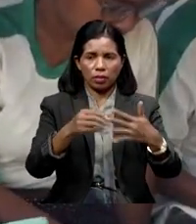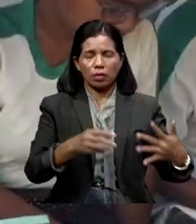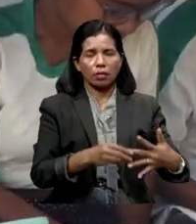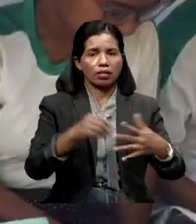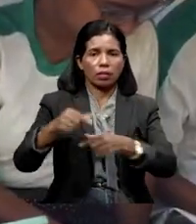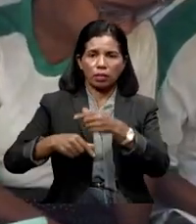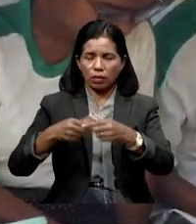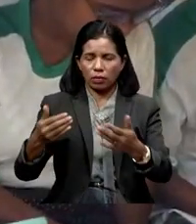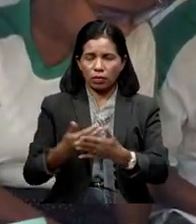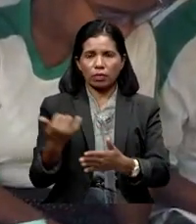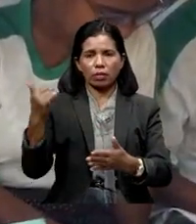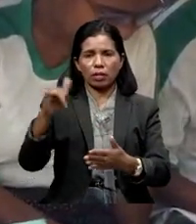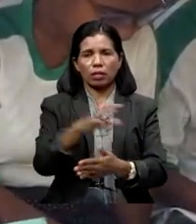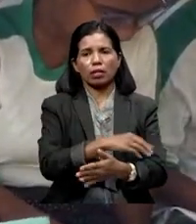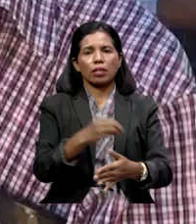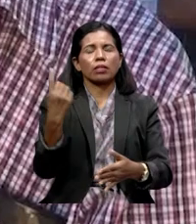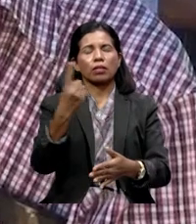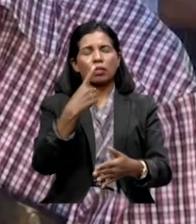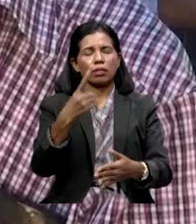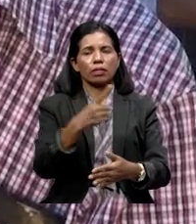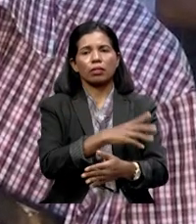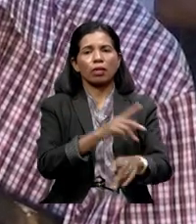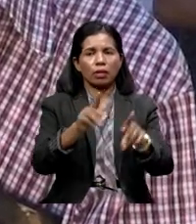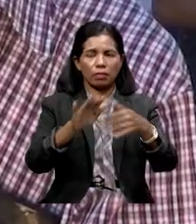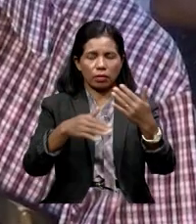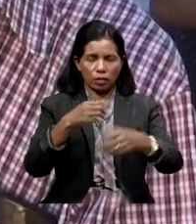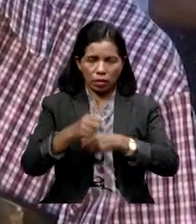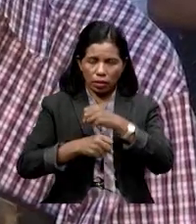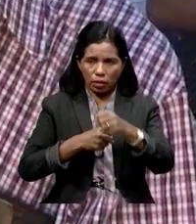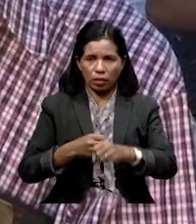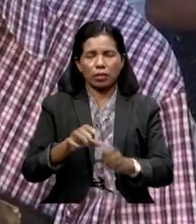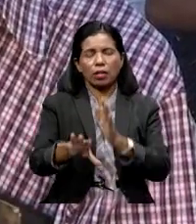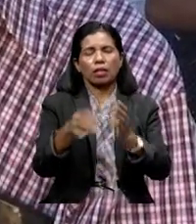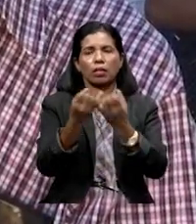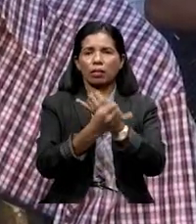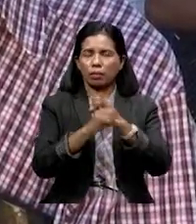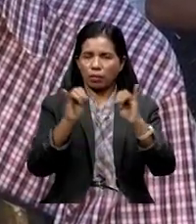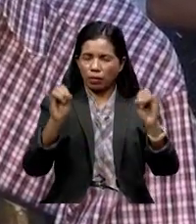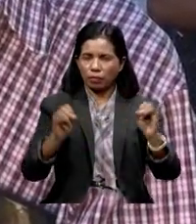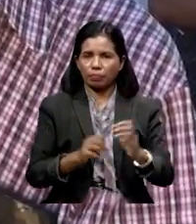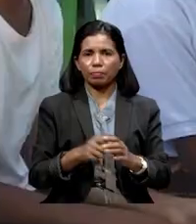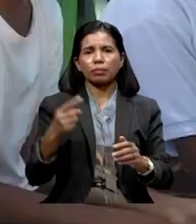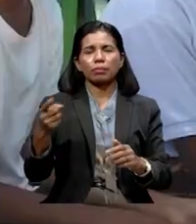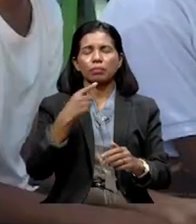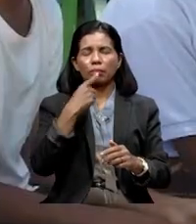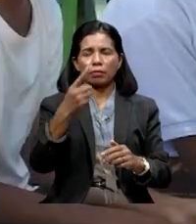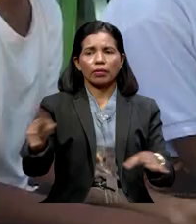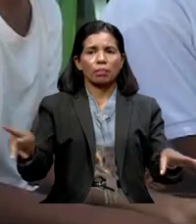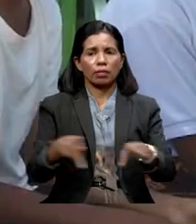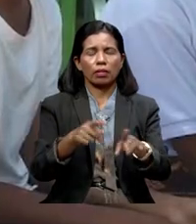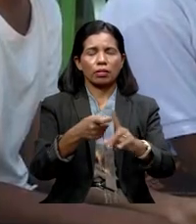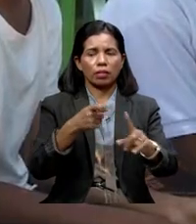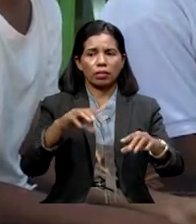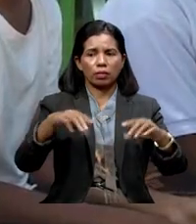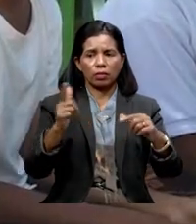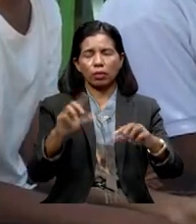geração fonsira, a tu dignifica na fati, lutana em sira neve sacrifica an, horietan kun rasikan. Ni afirma presença o si Comitê Ronaldo